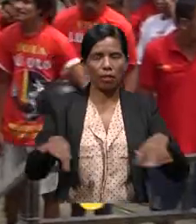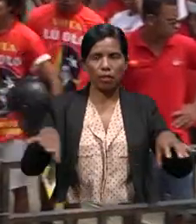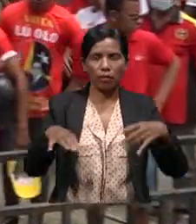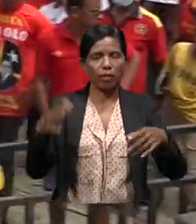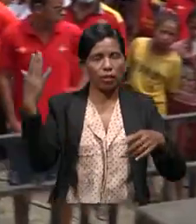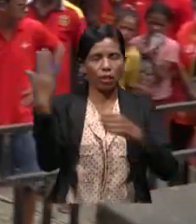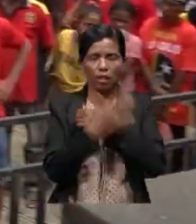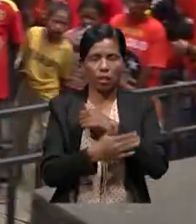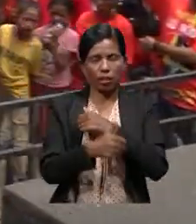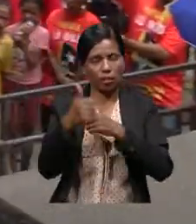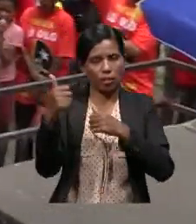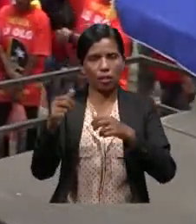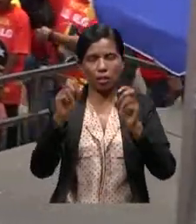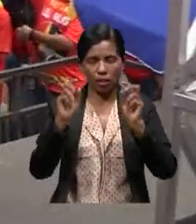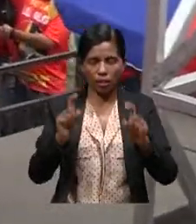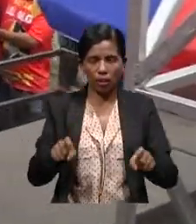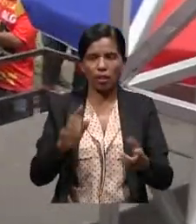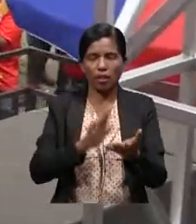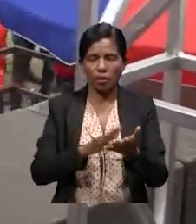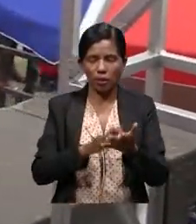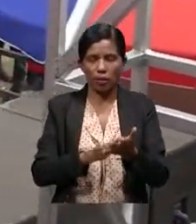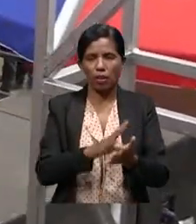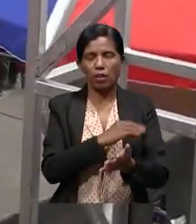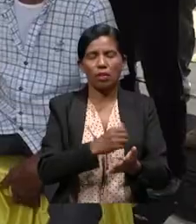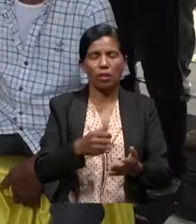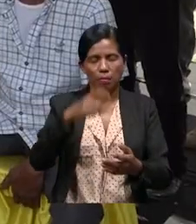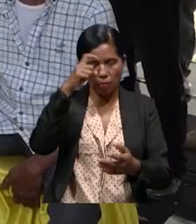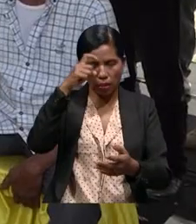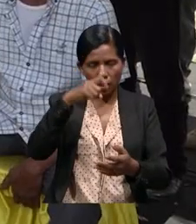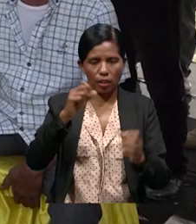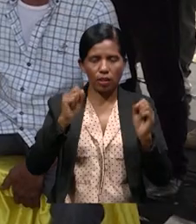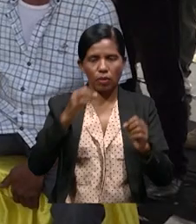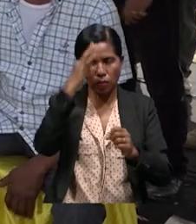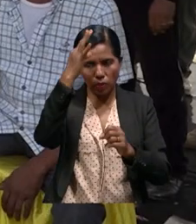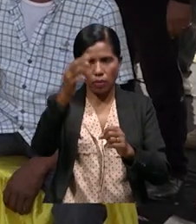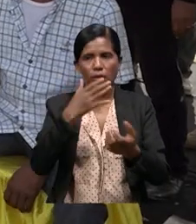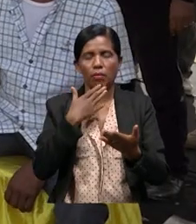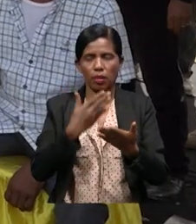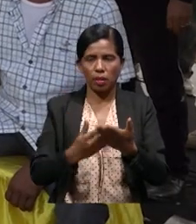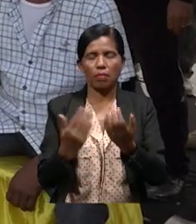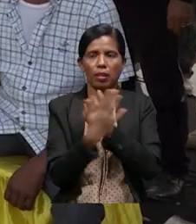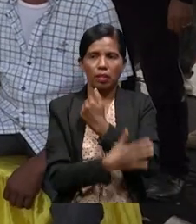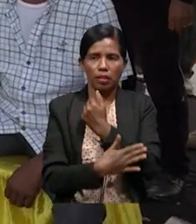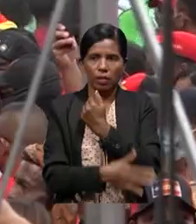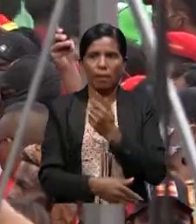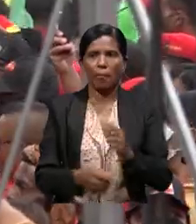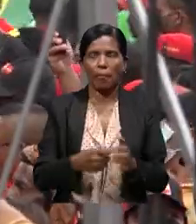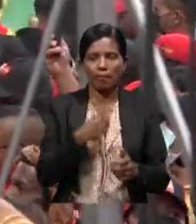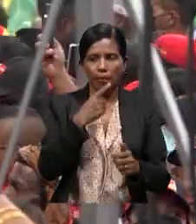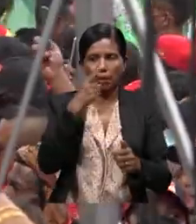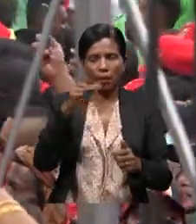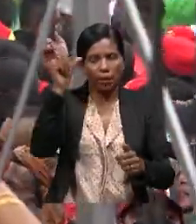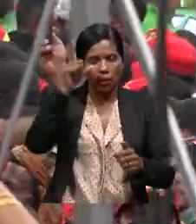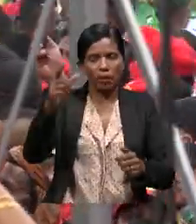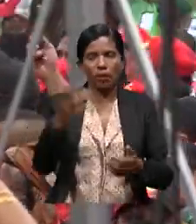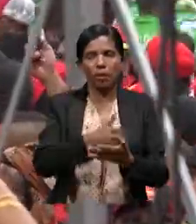hirai liur, mai betengki eskola no kapasitaan atu sai matenek, hodi sai futuru nebe diak banasaung. Alkatiri mos fiar katak Luolo sai